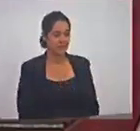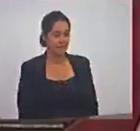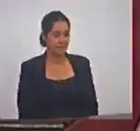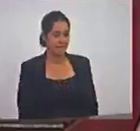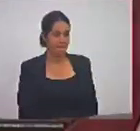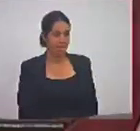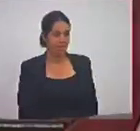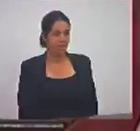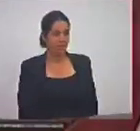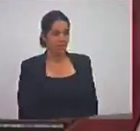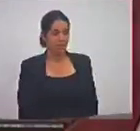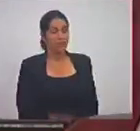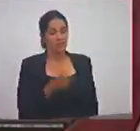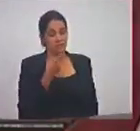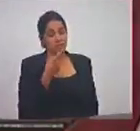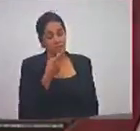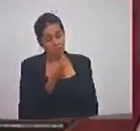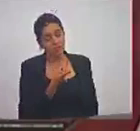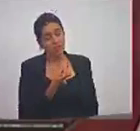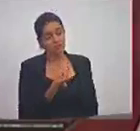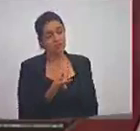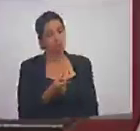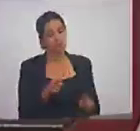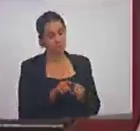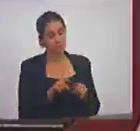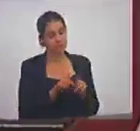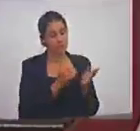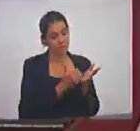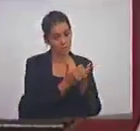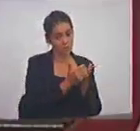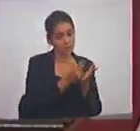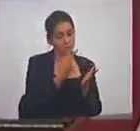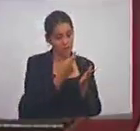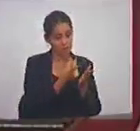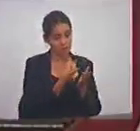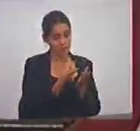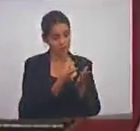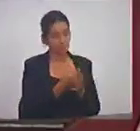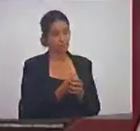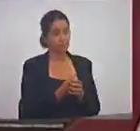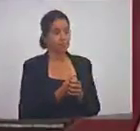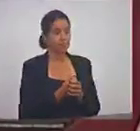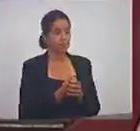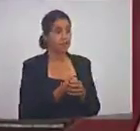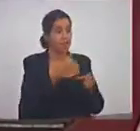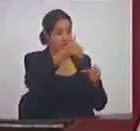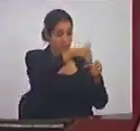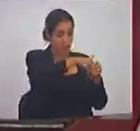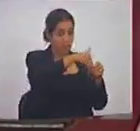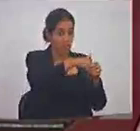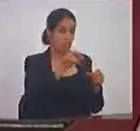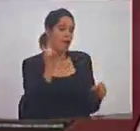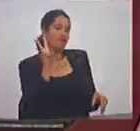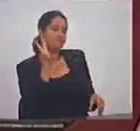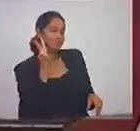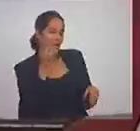Só que é isso que eu falo. Enquanto a partida, que eu falei agora no começo, em época de campanha, e não foi